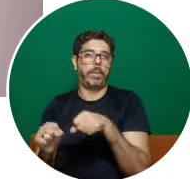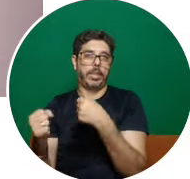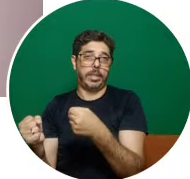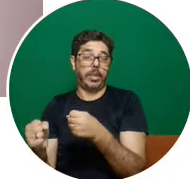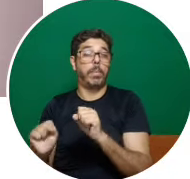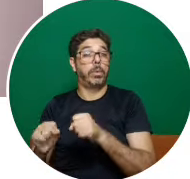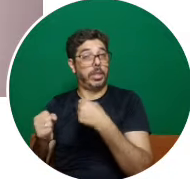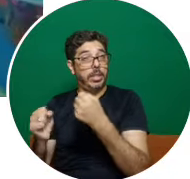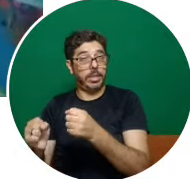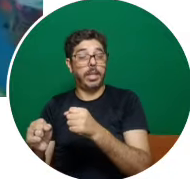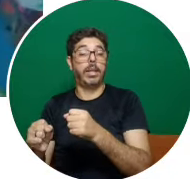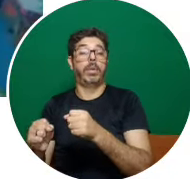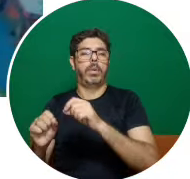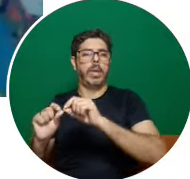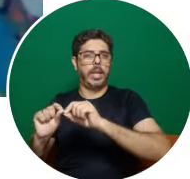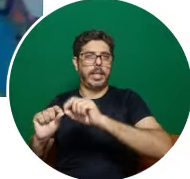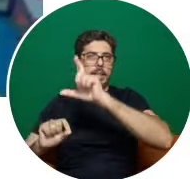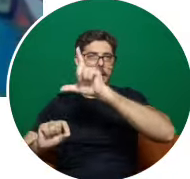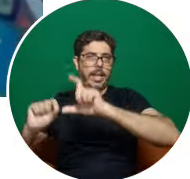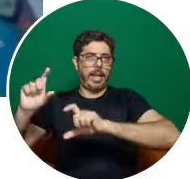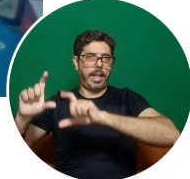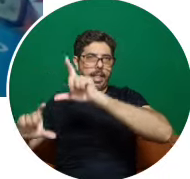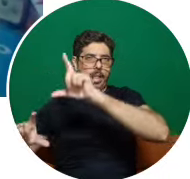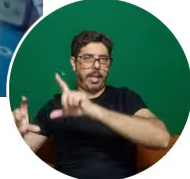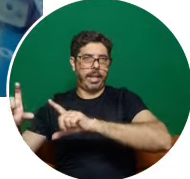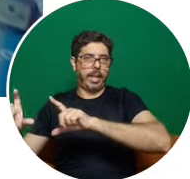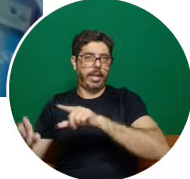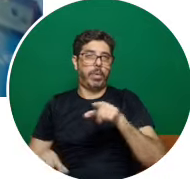potencial é um escalar.